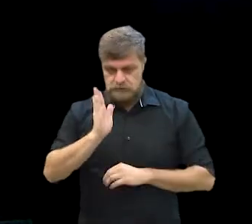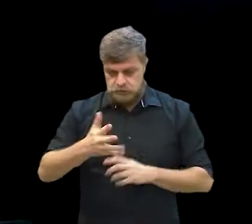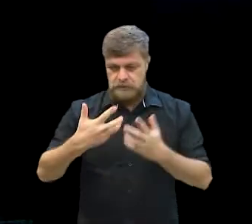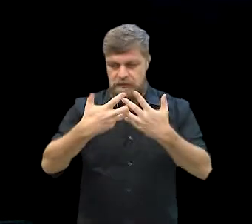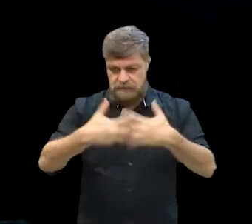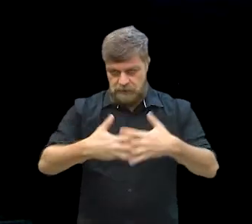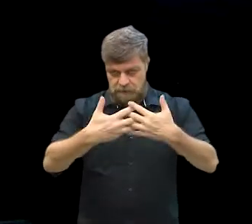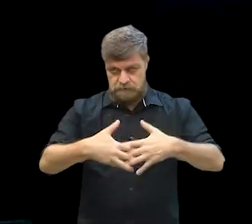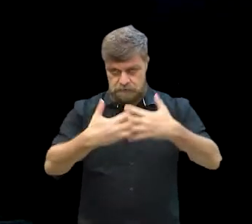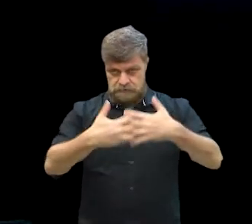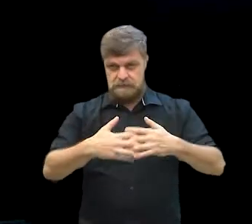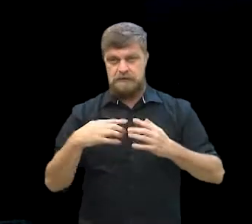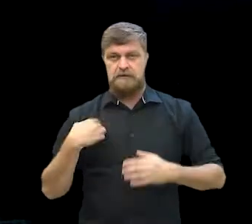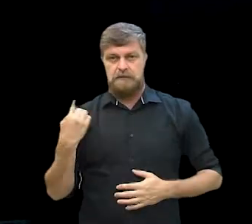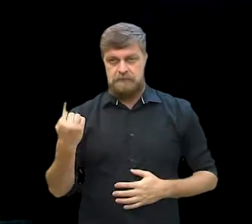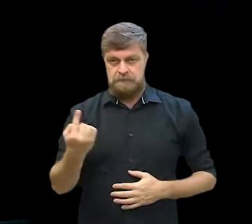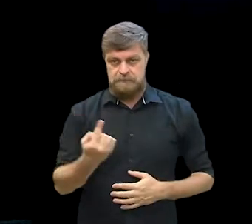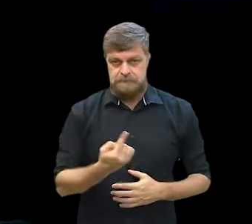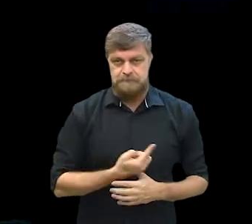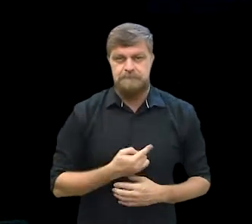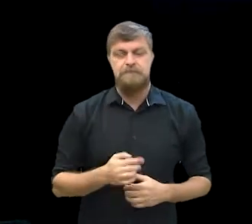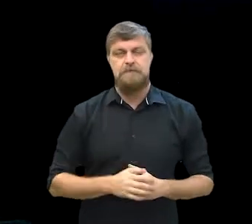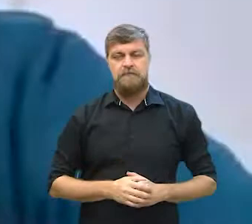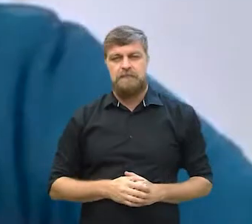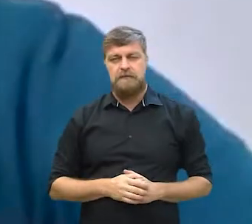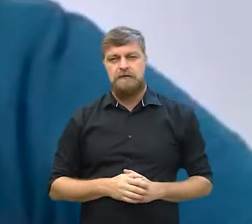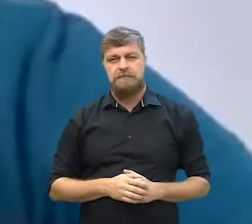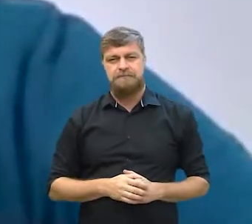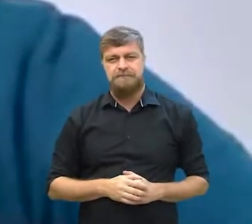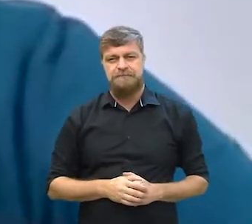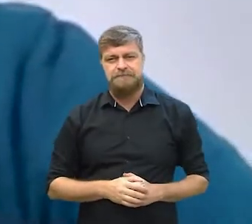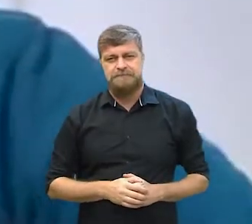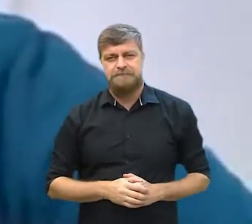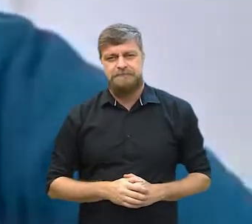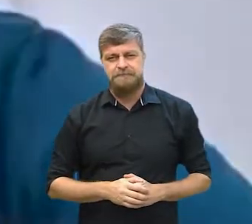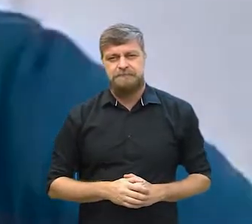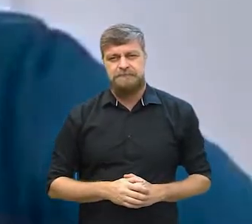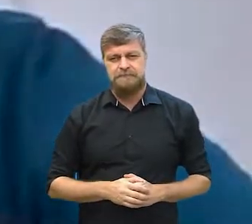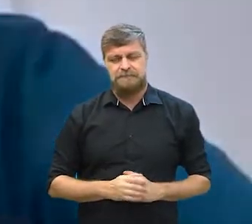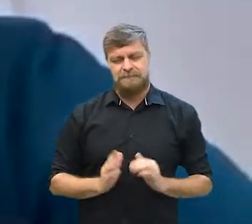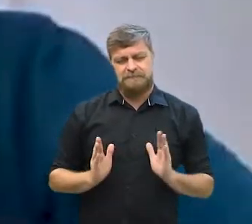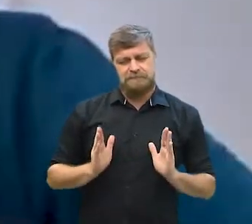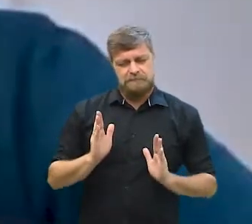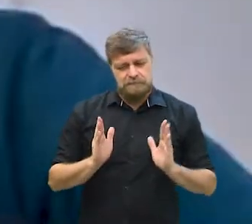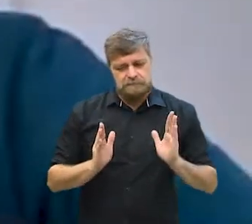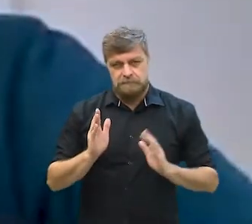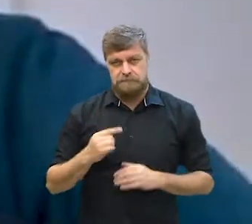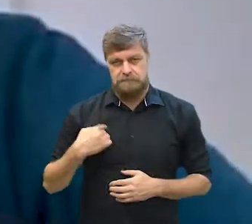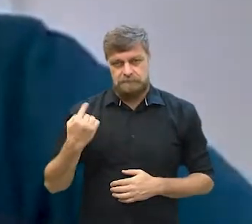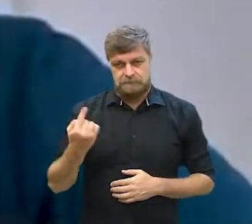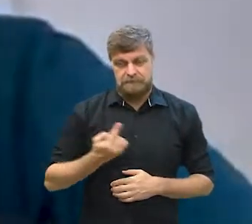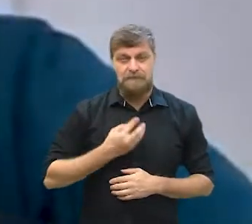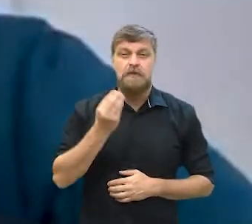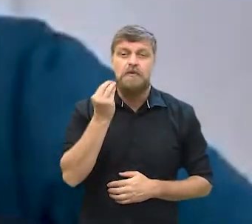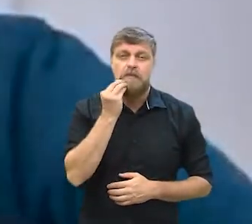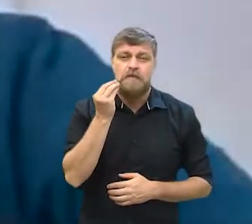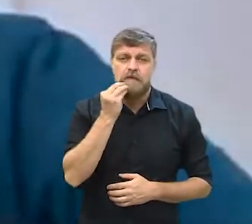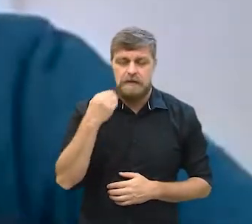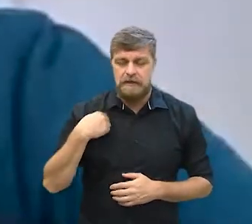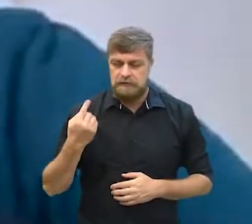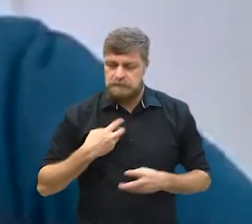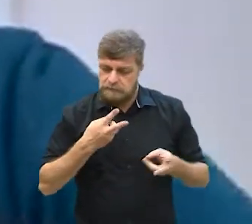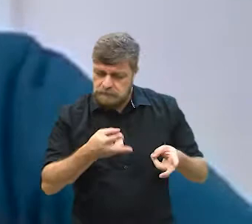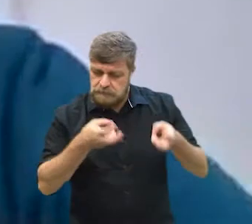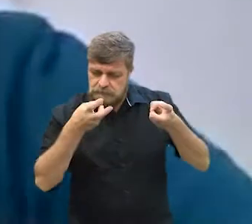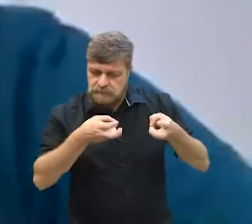consolidada, já estabelecida, somos uma Eireli. E aí, nessa oportunidade